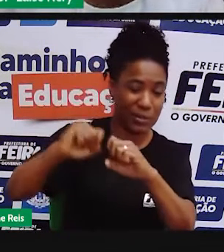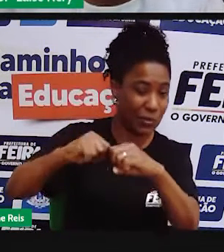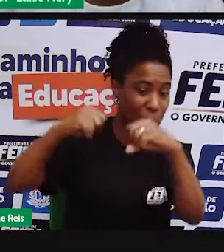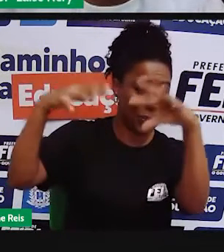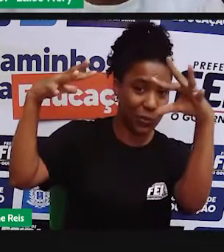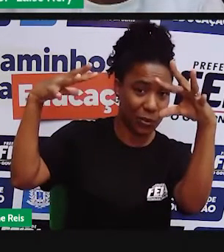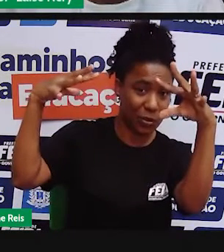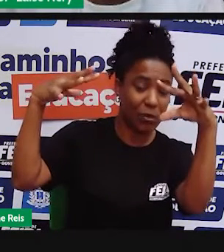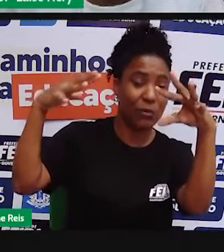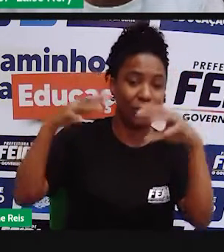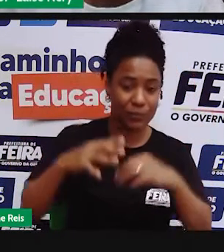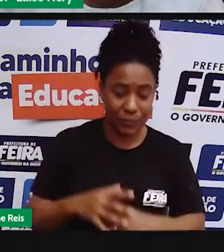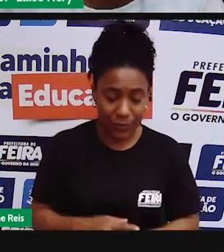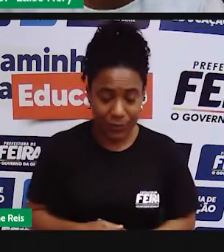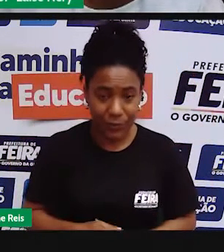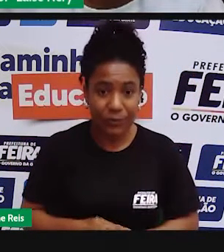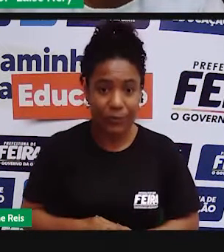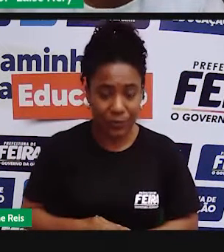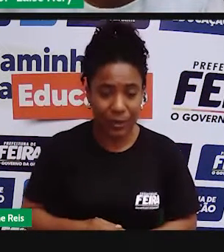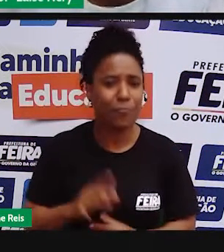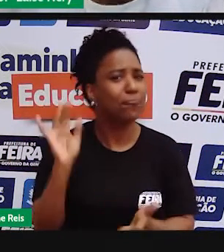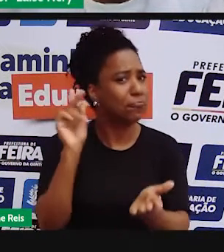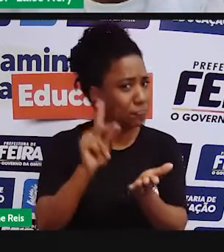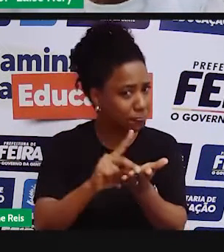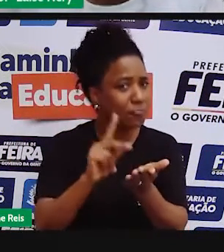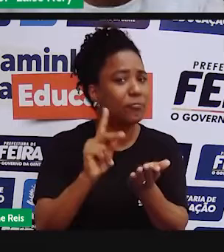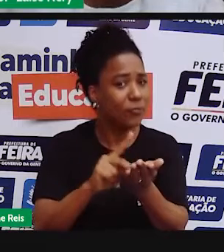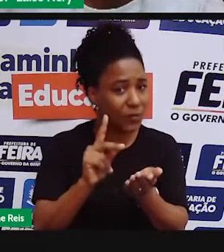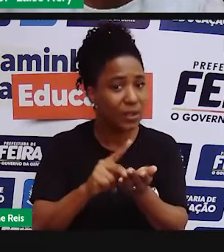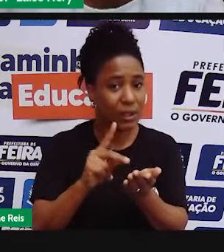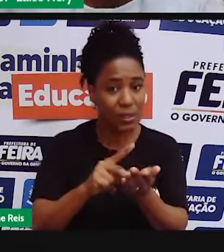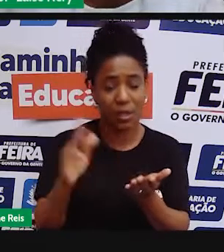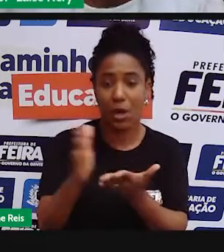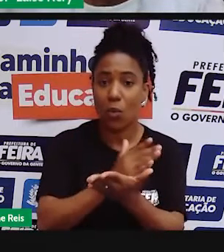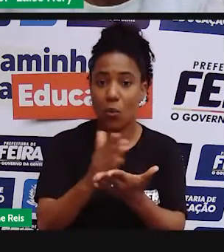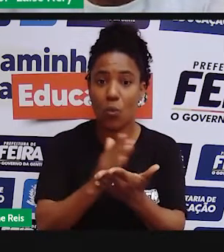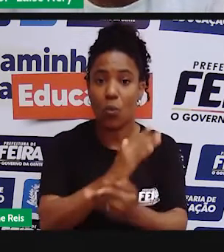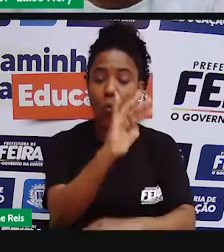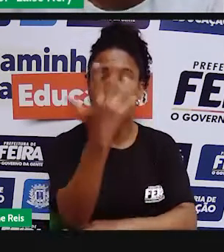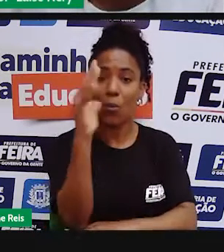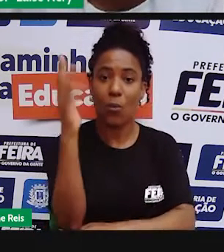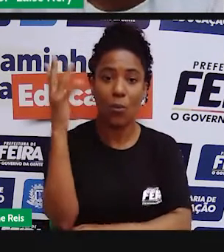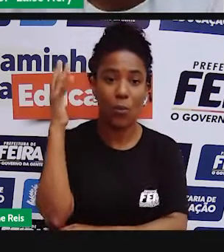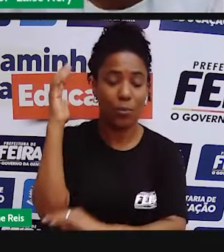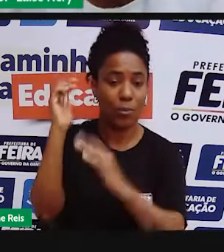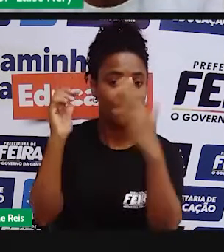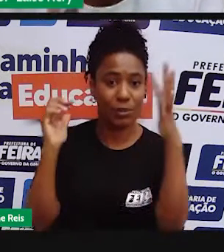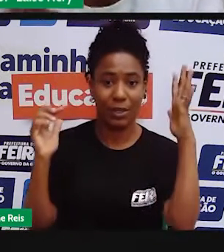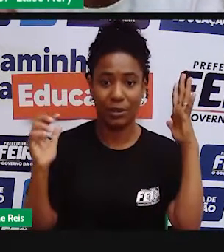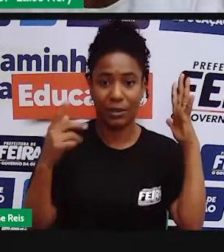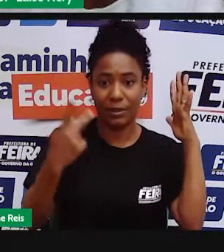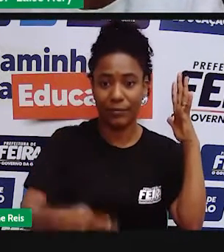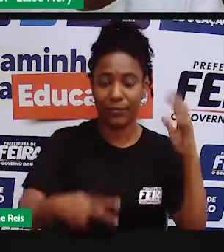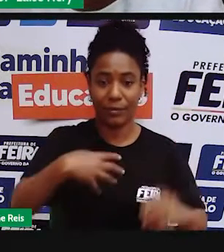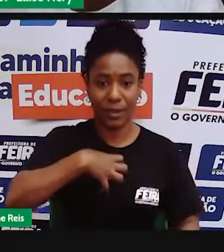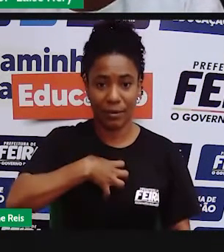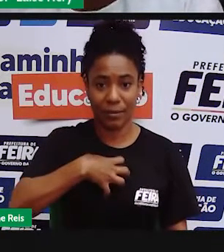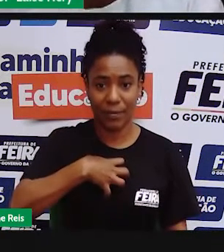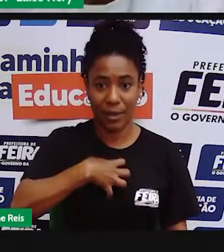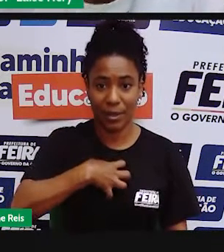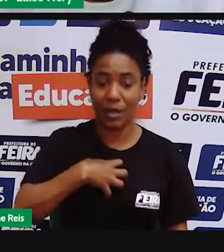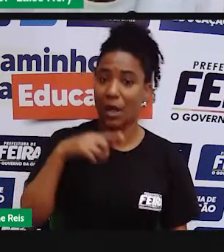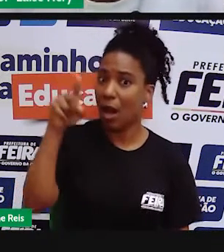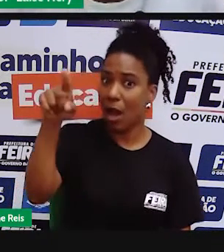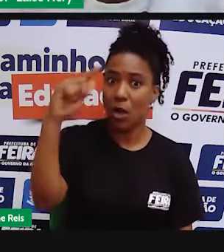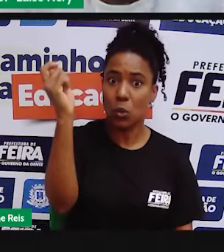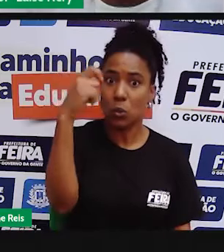e a incidência de raios solares. Isso é verdade. Existem plantas que existem aqui na Bahia